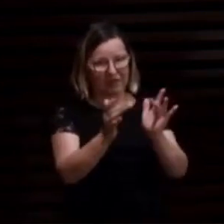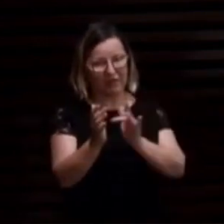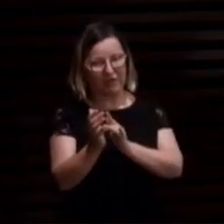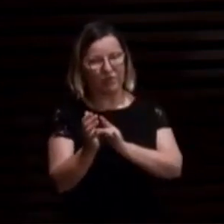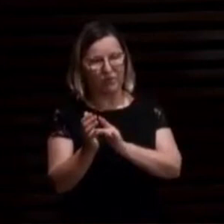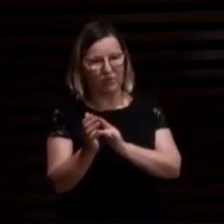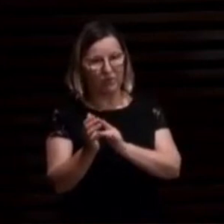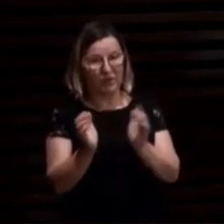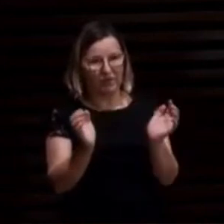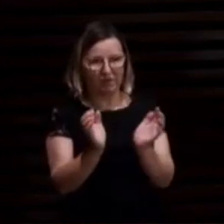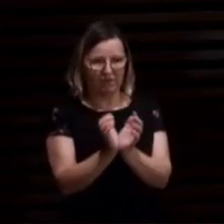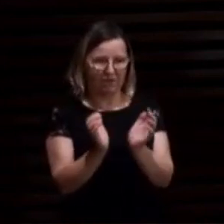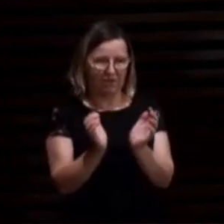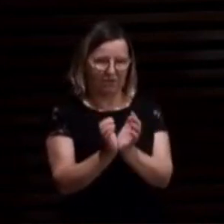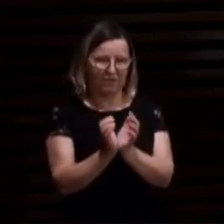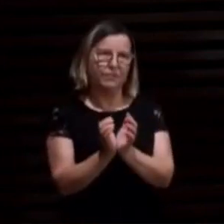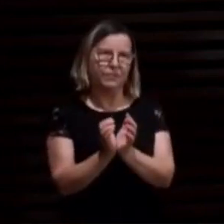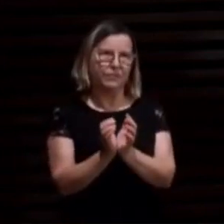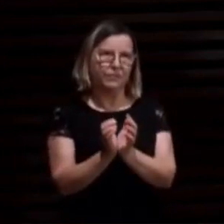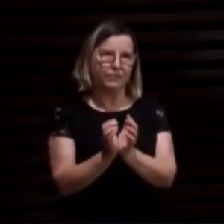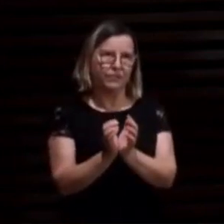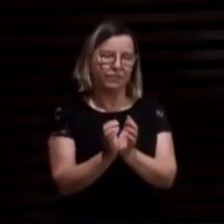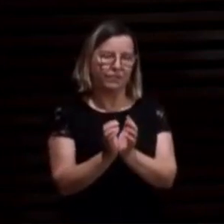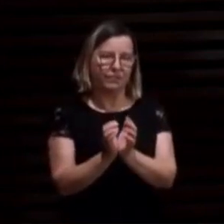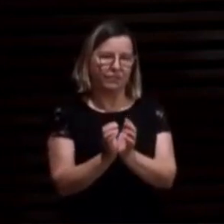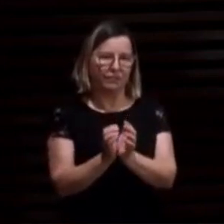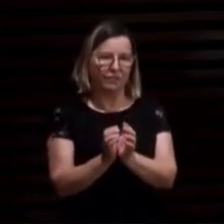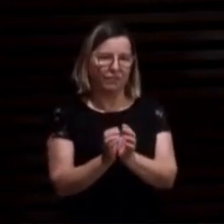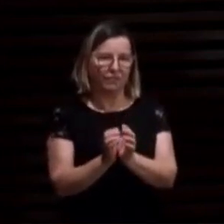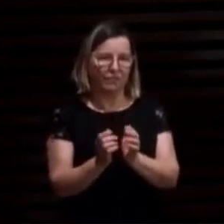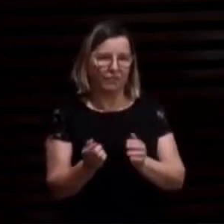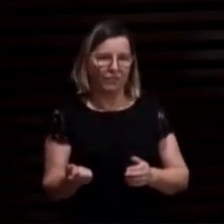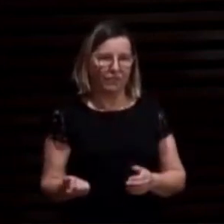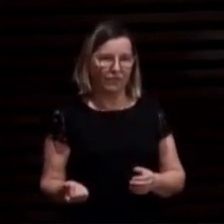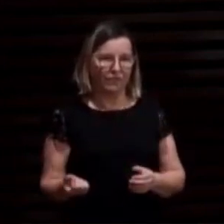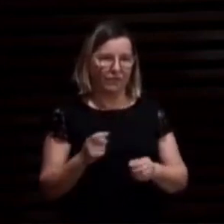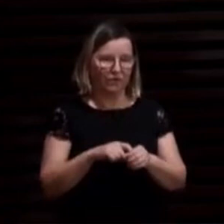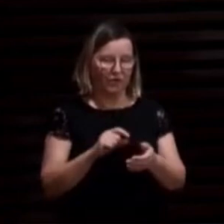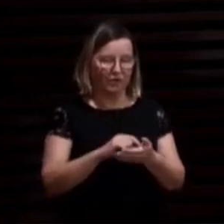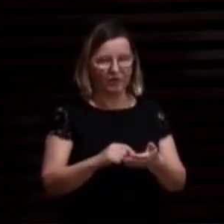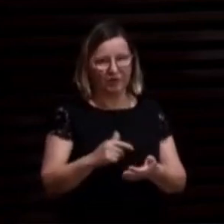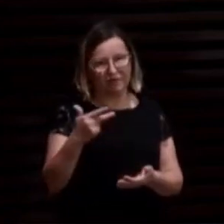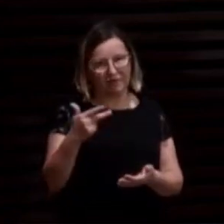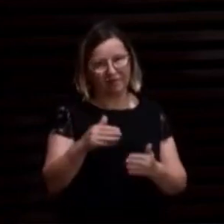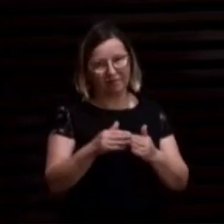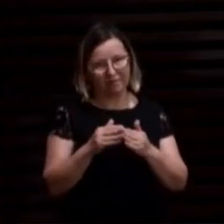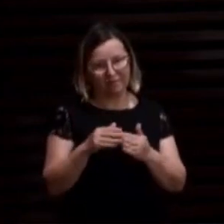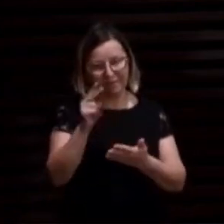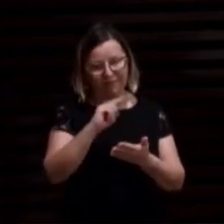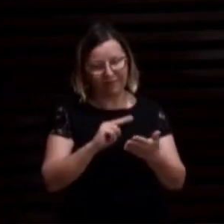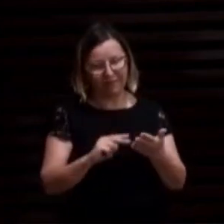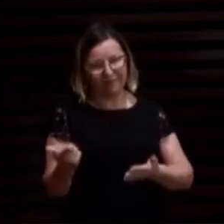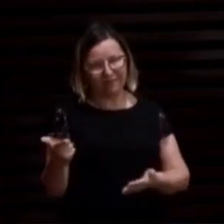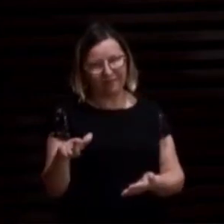era um grupo, era uma corte. Vamos voltar ao versículo 3, por favor. Vamos ler